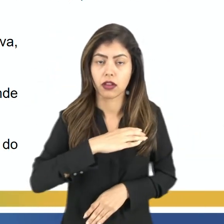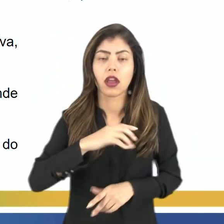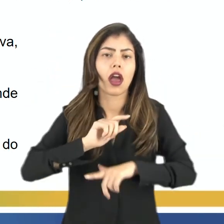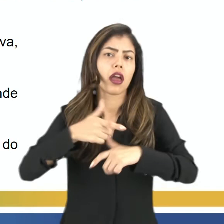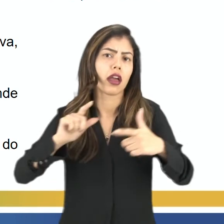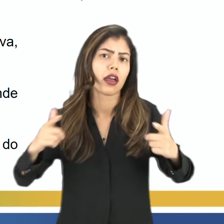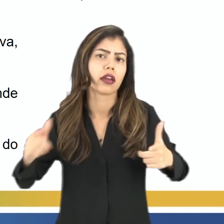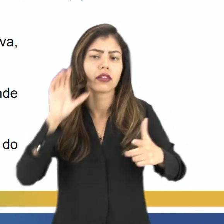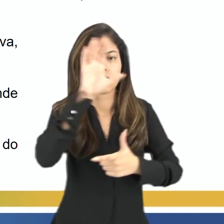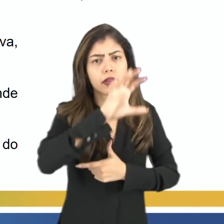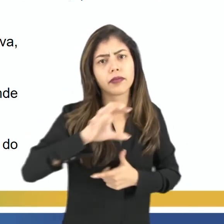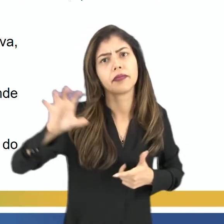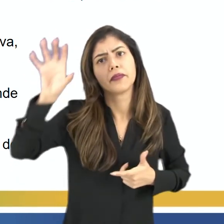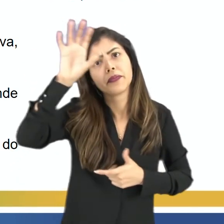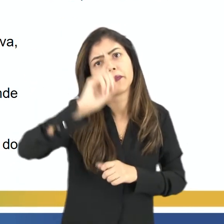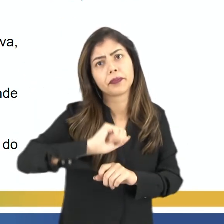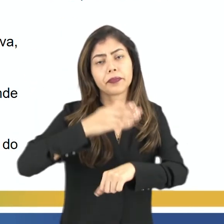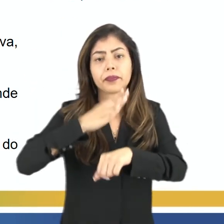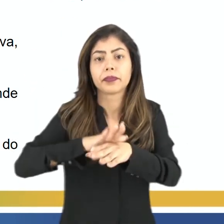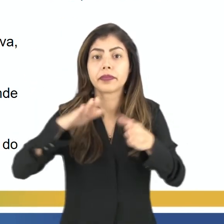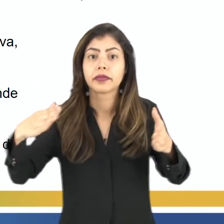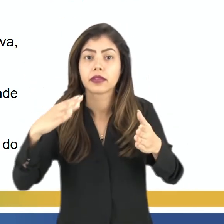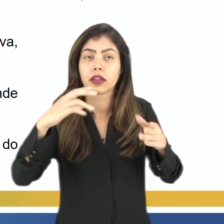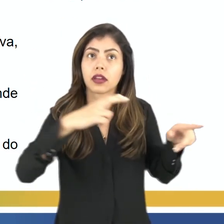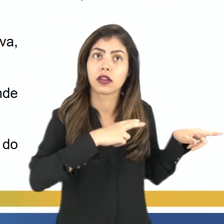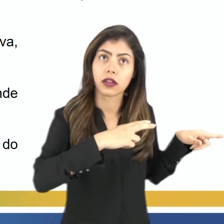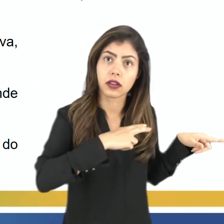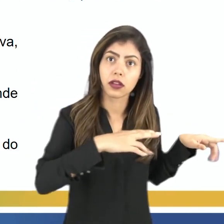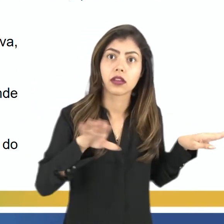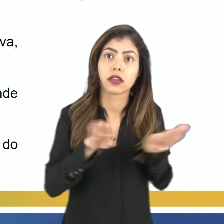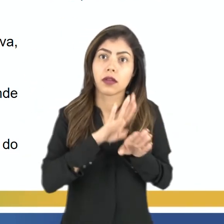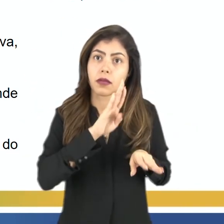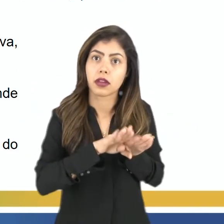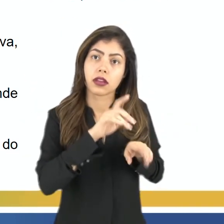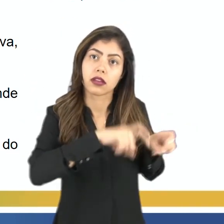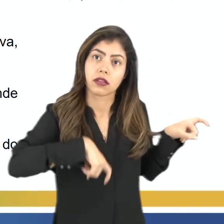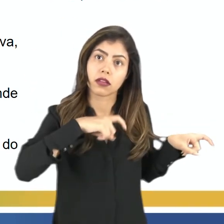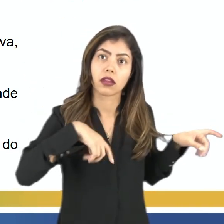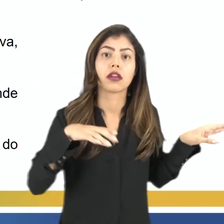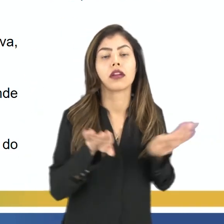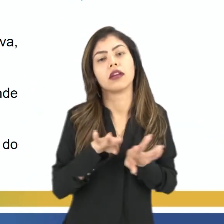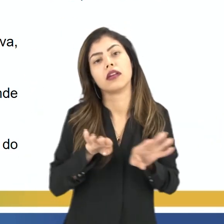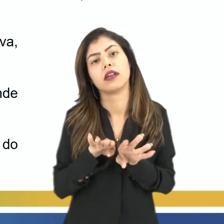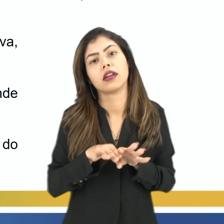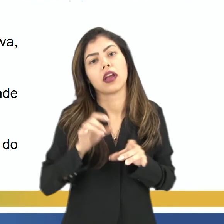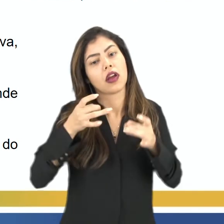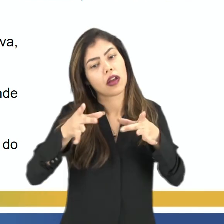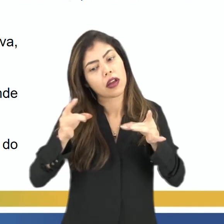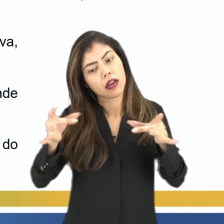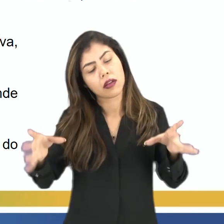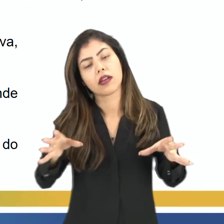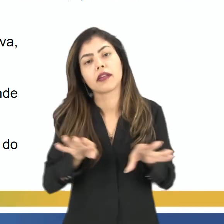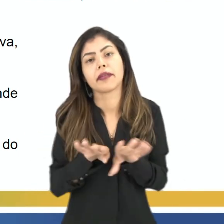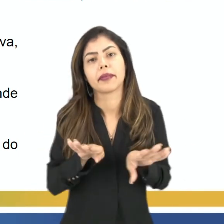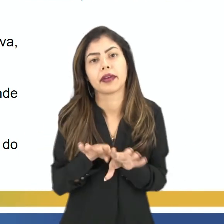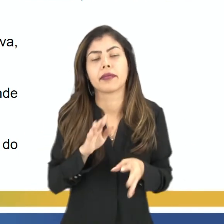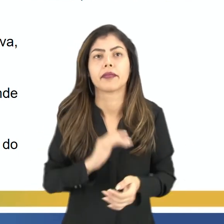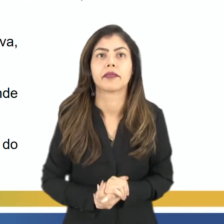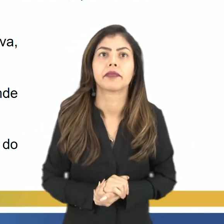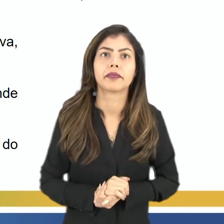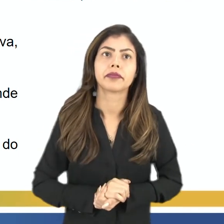grandes regiões, para começar, elas são em grande parte o quê? Urbanas, são em grande parte industriais, são em grande parte de comércio e serviço prestado,